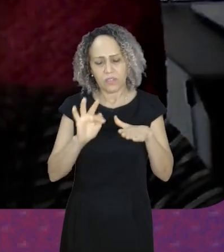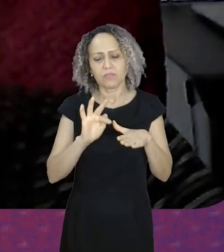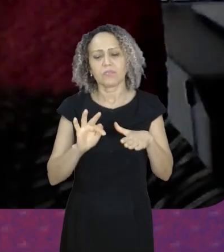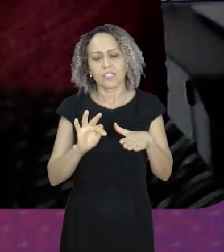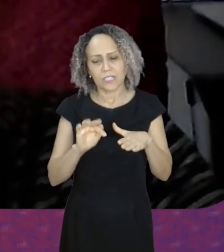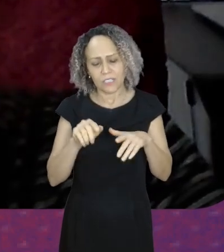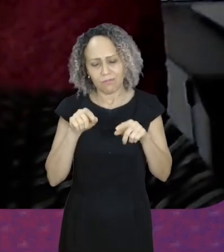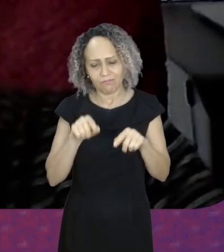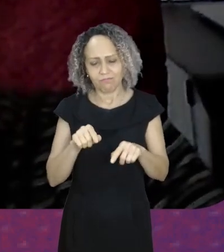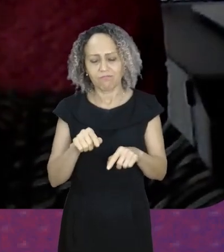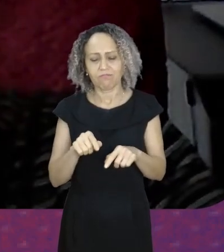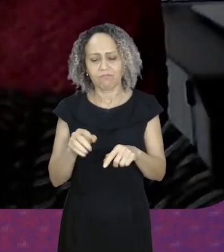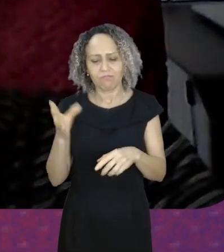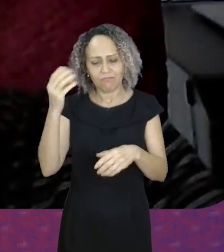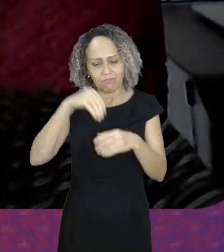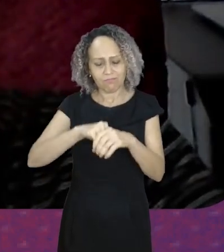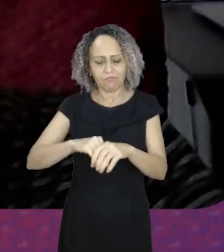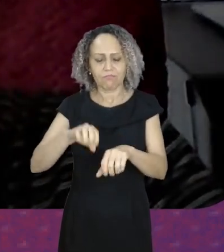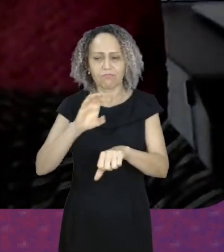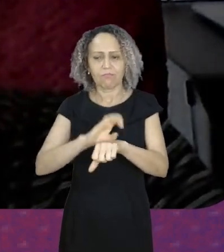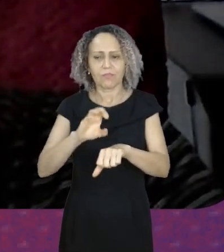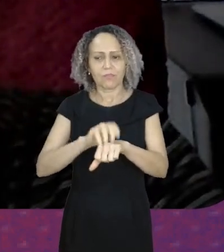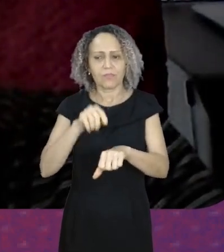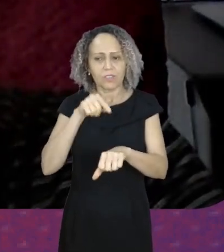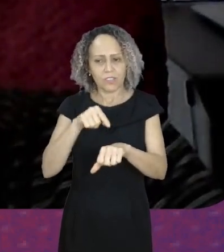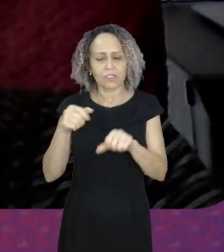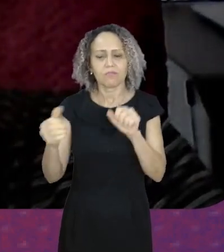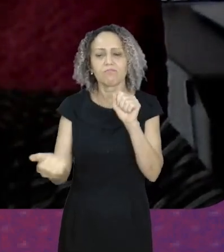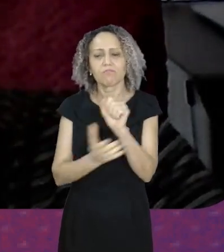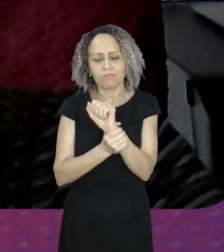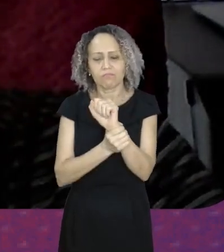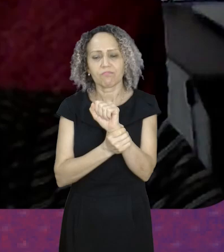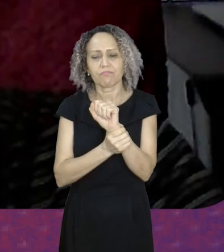assim que está na Constituição.